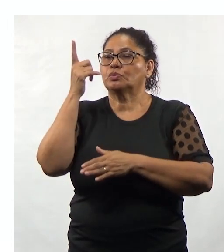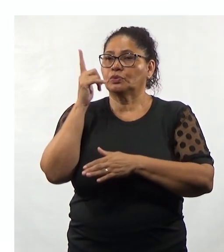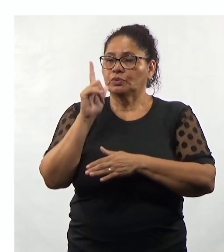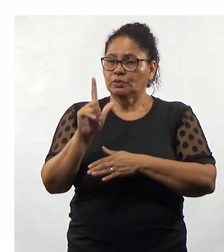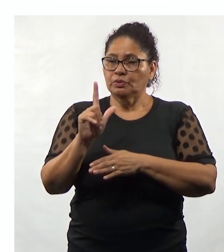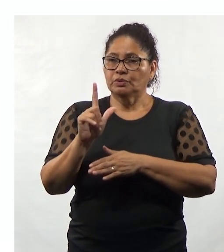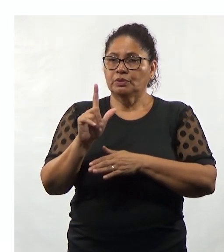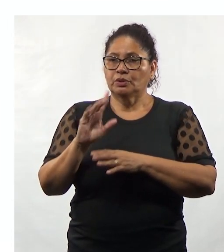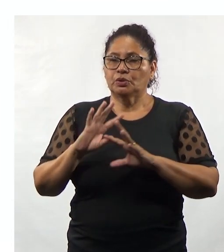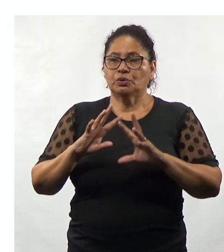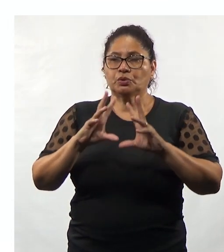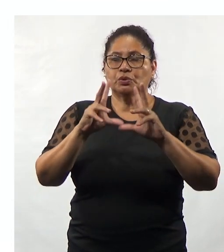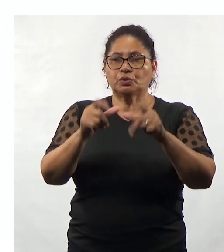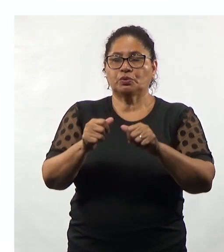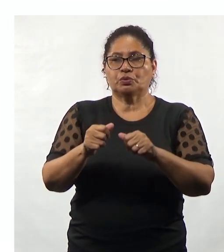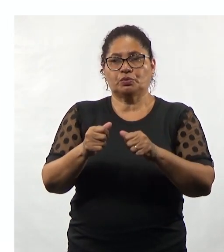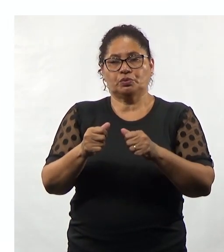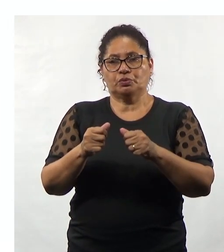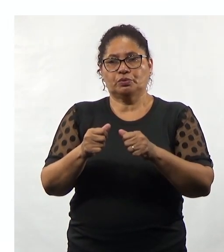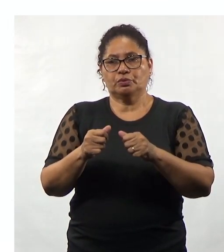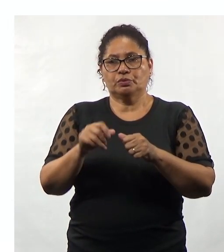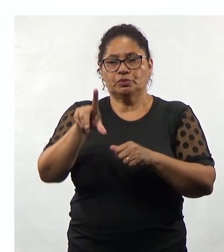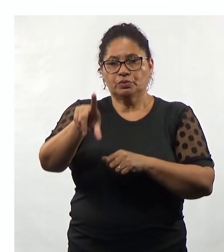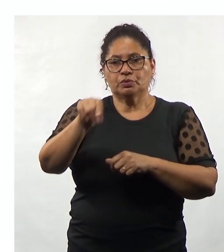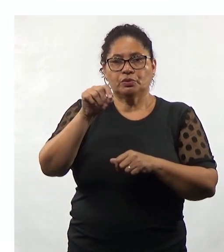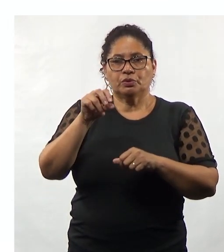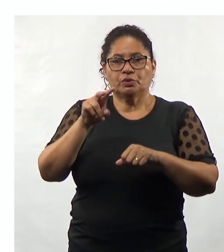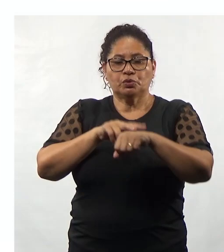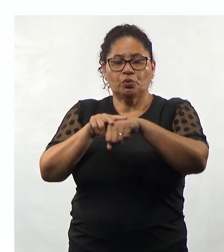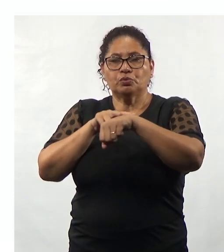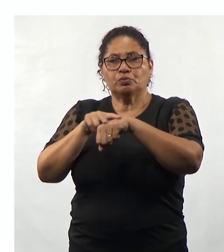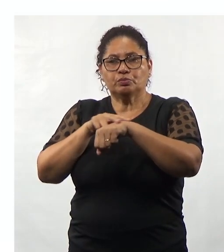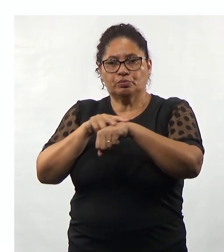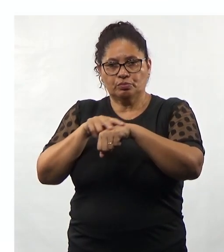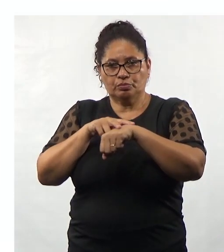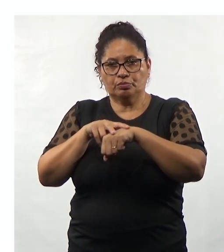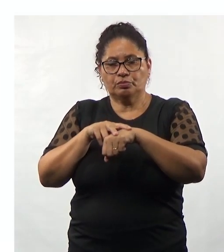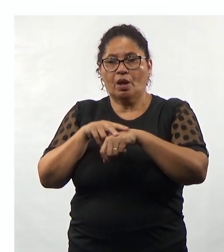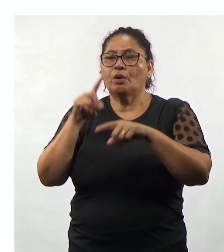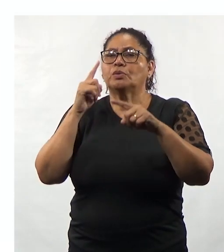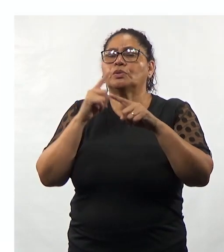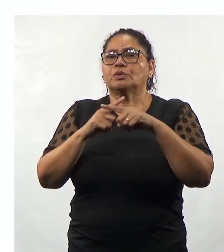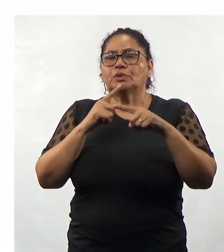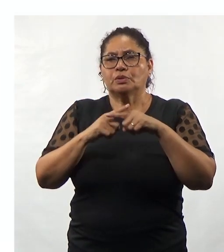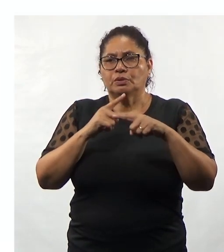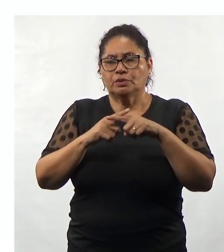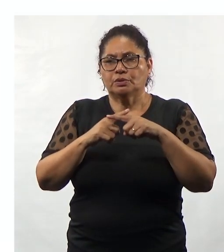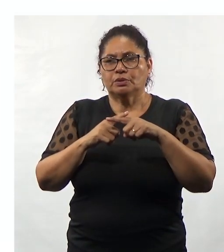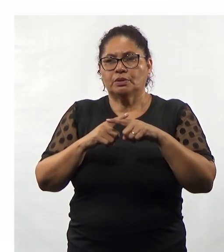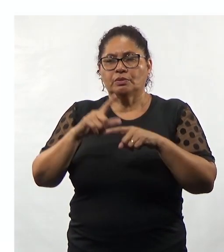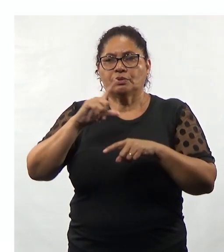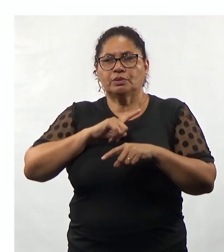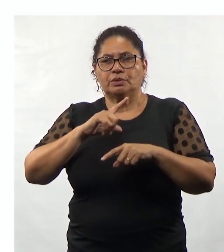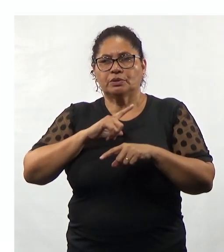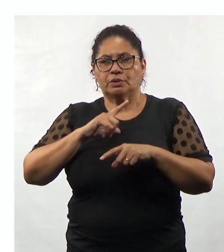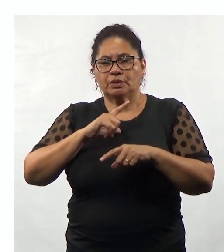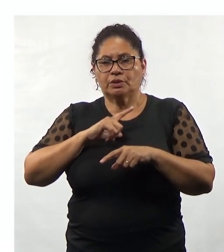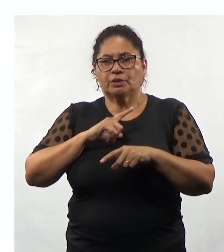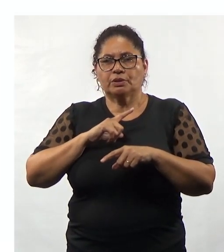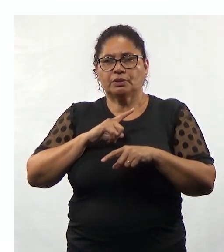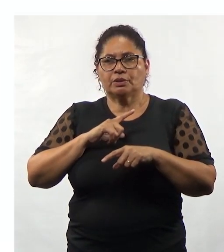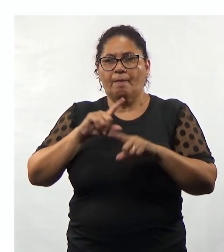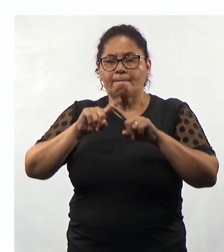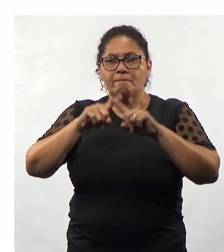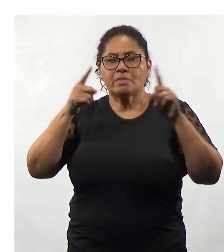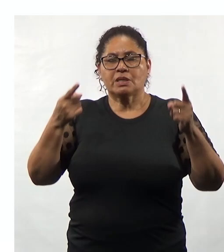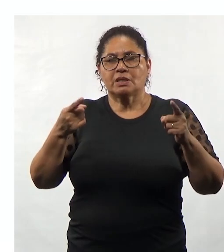consegue colocar todos de uma vez. Então vamos selecionar só os verdinhos aqui. Por quê? Porque é o que a gente tem